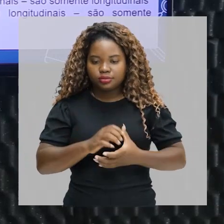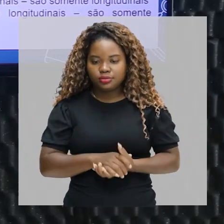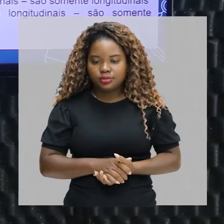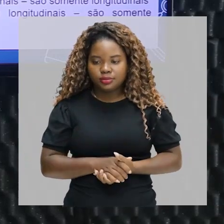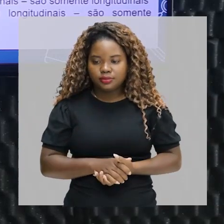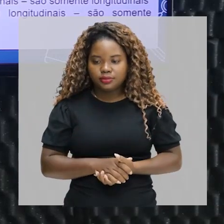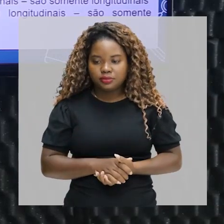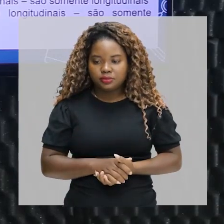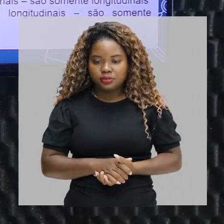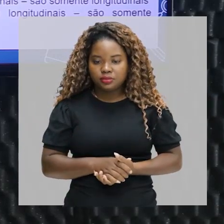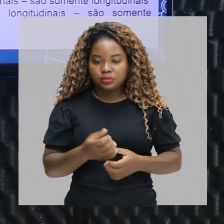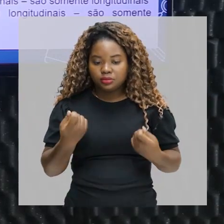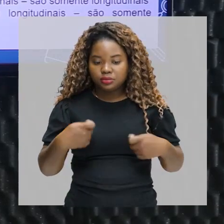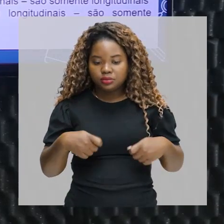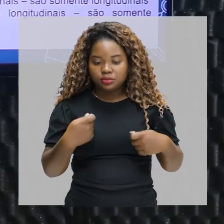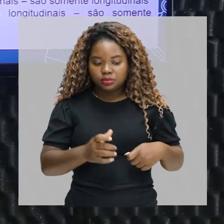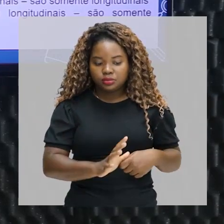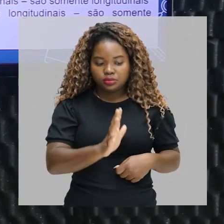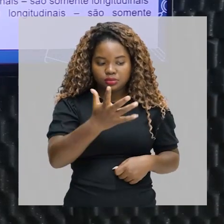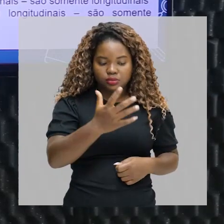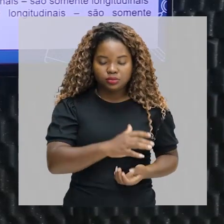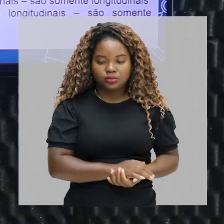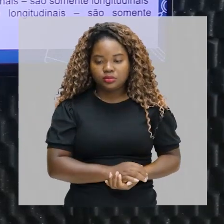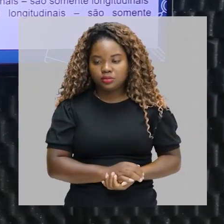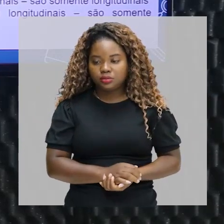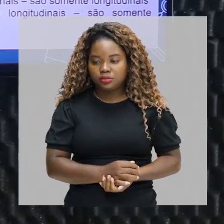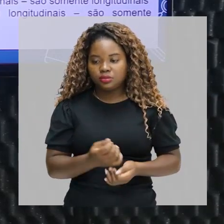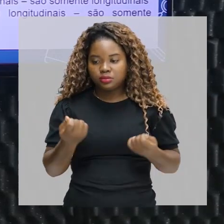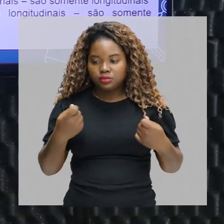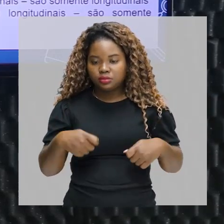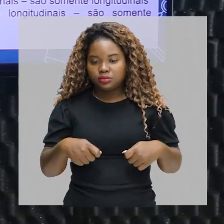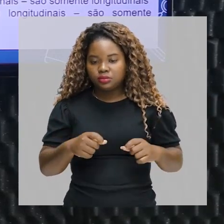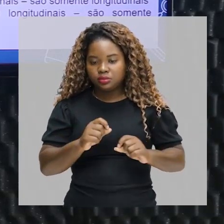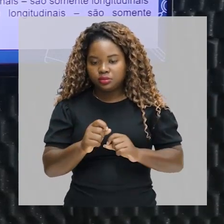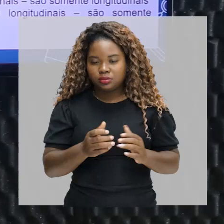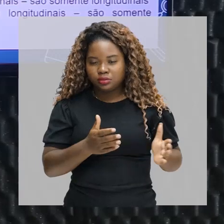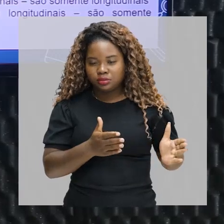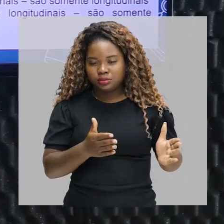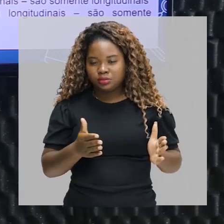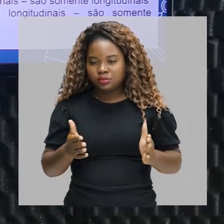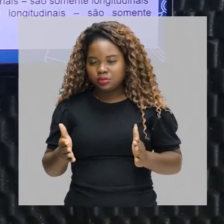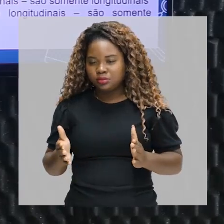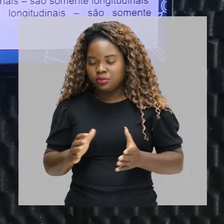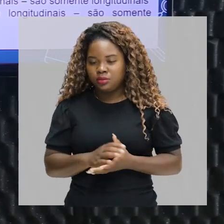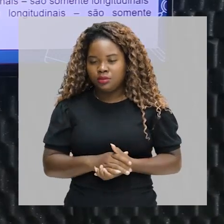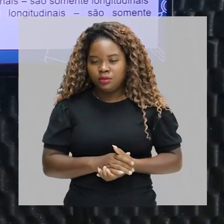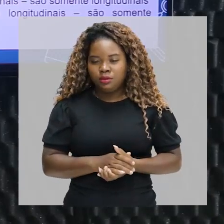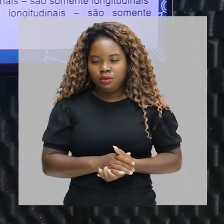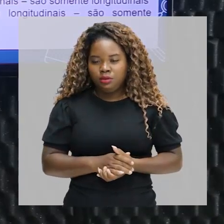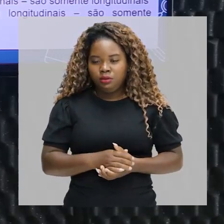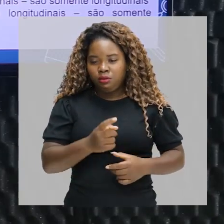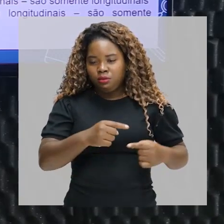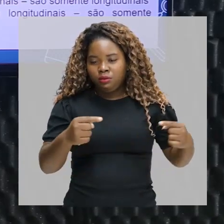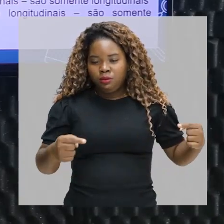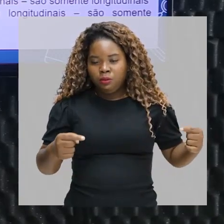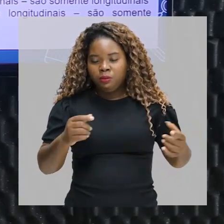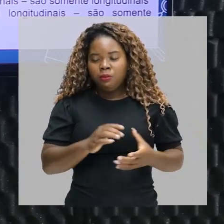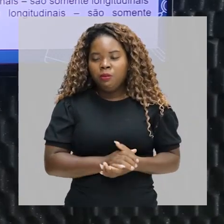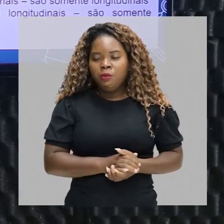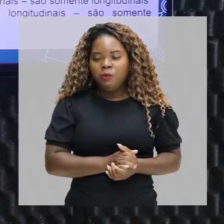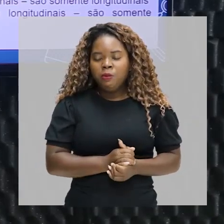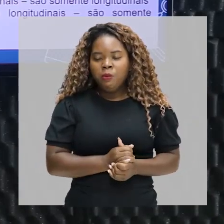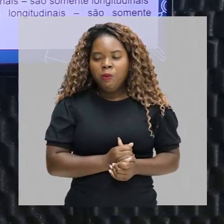uma independente da outra. Então, elas podem fazer esse processo de variação, de